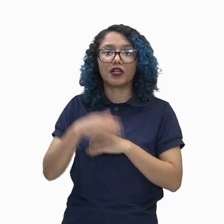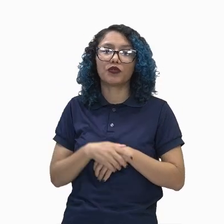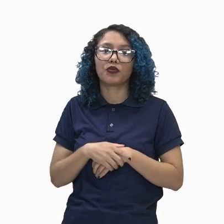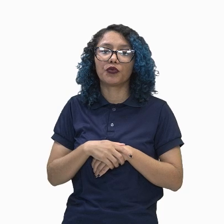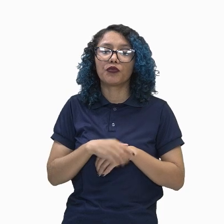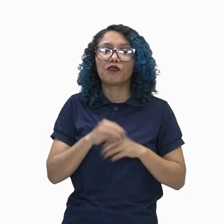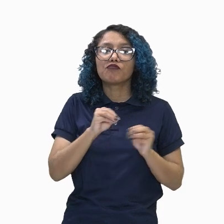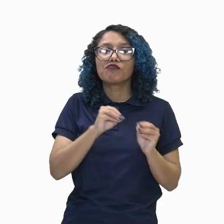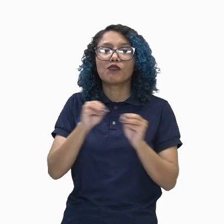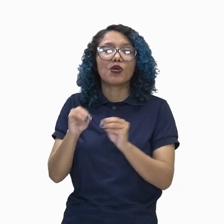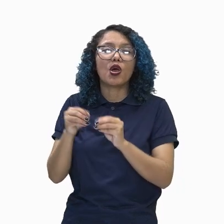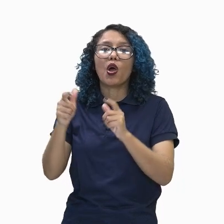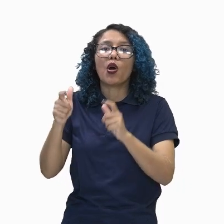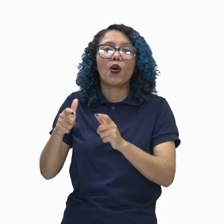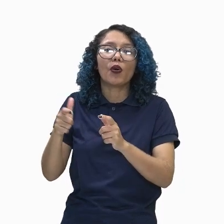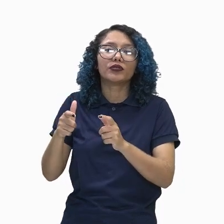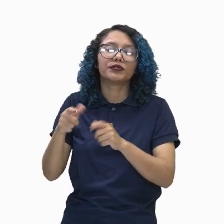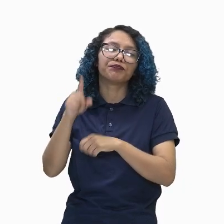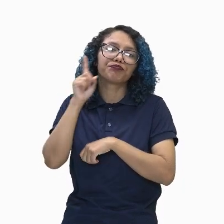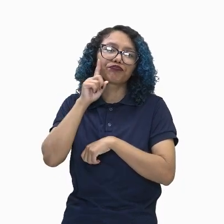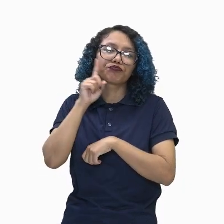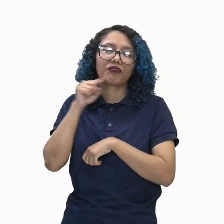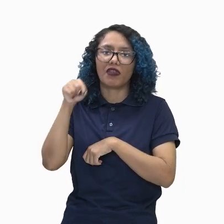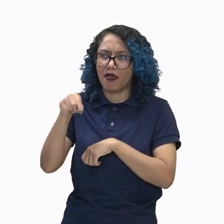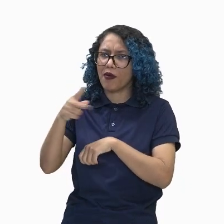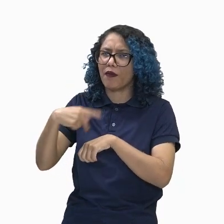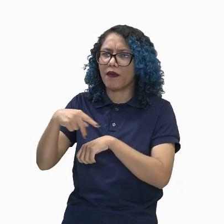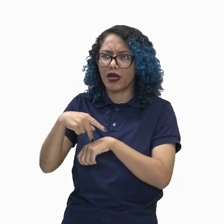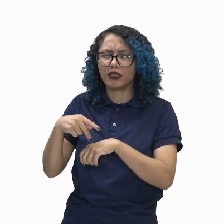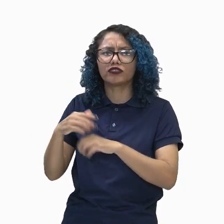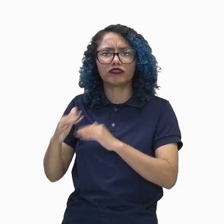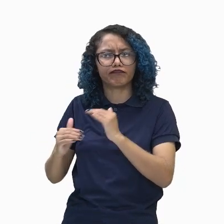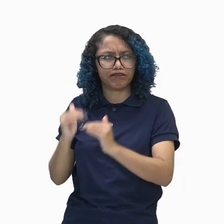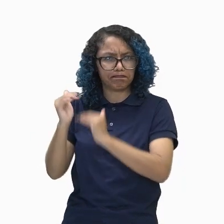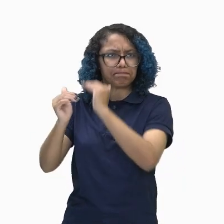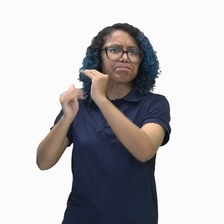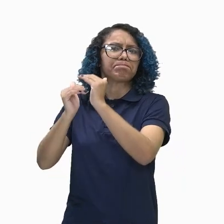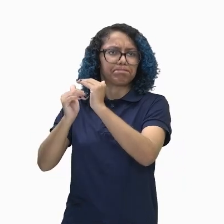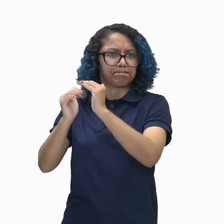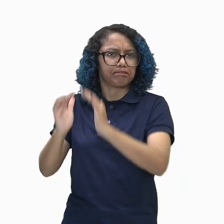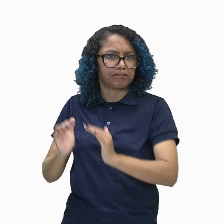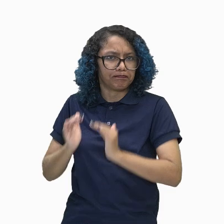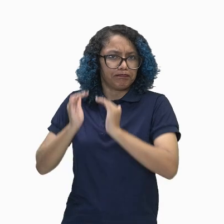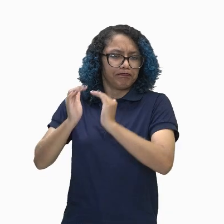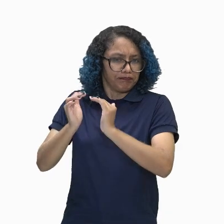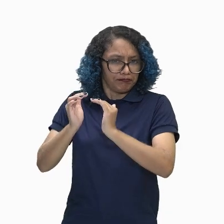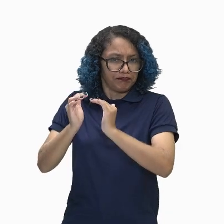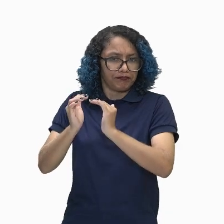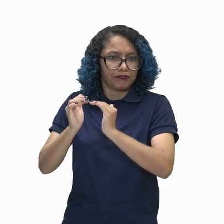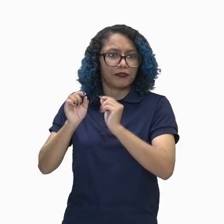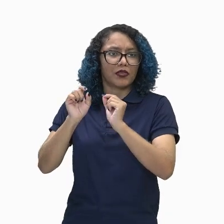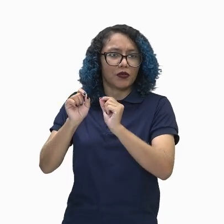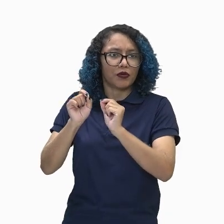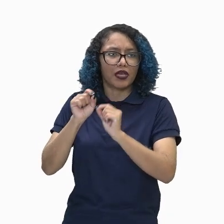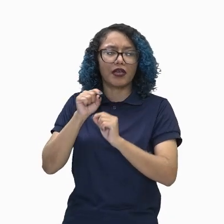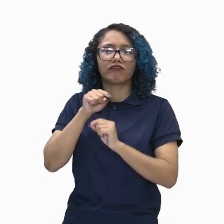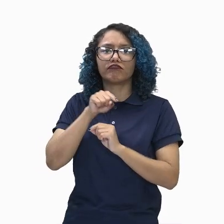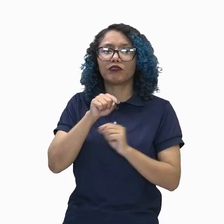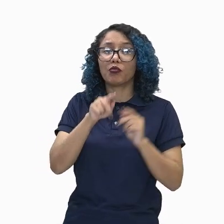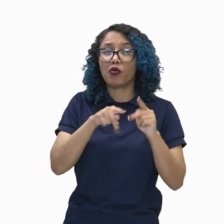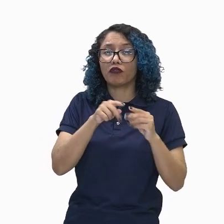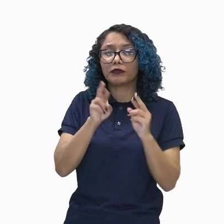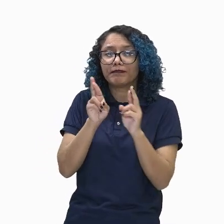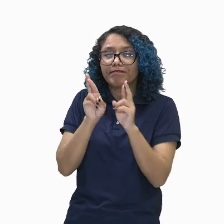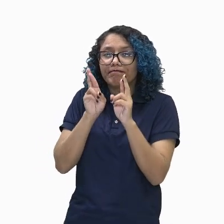Estados Unidos da América, que é um país muito desenvolvido, que acaba, né, colocando esperança nessas pessoas de ter